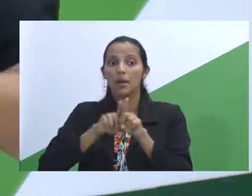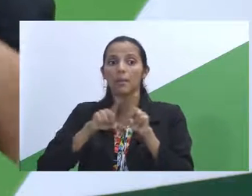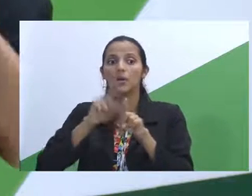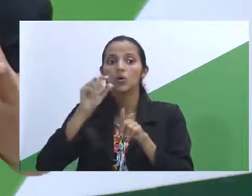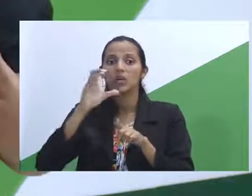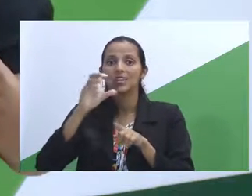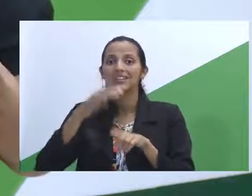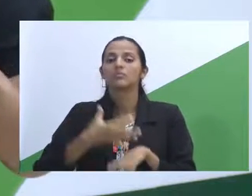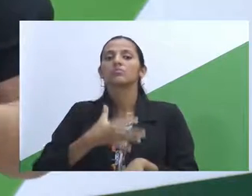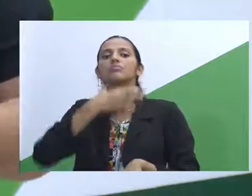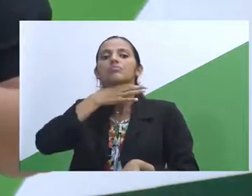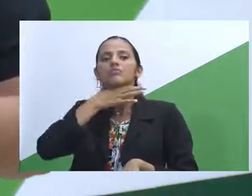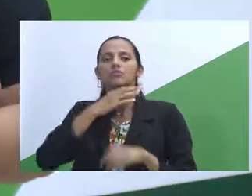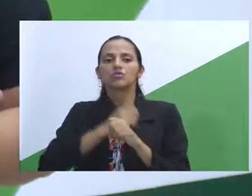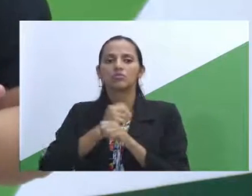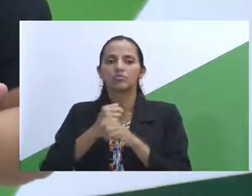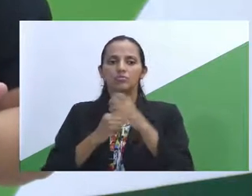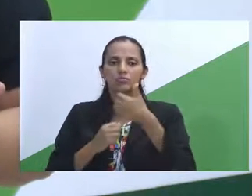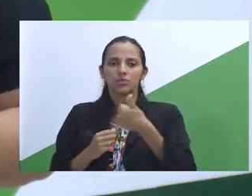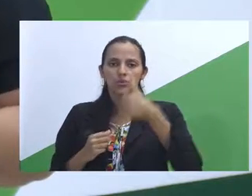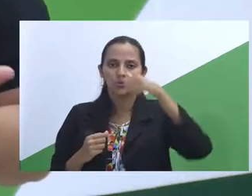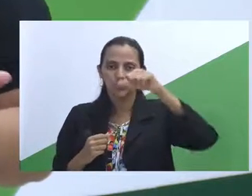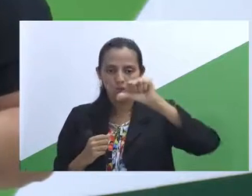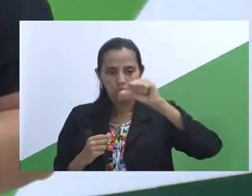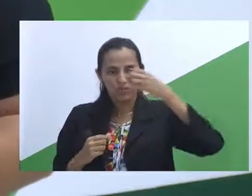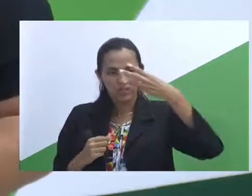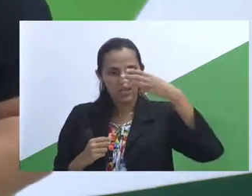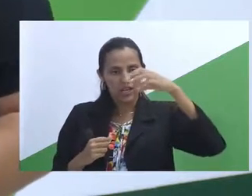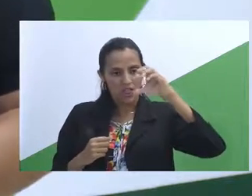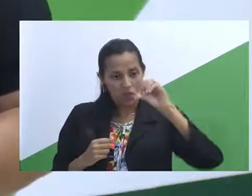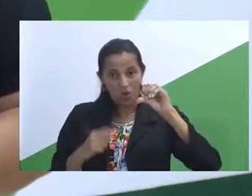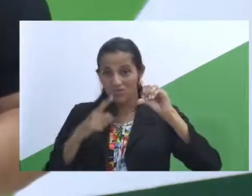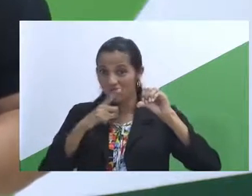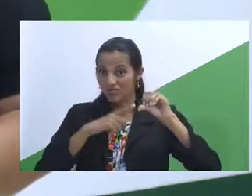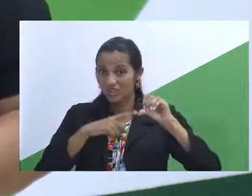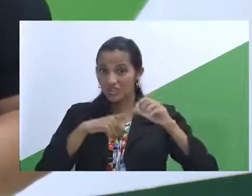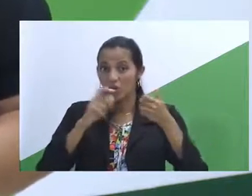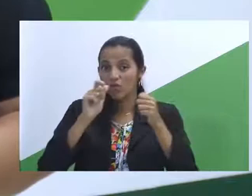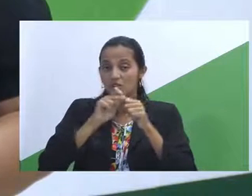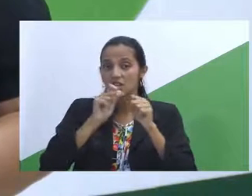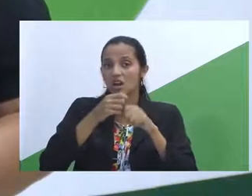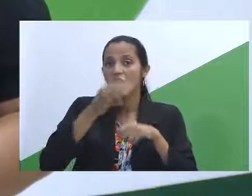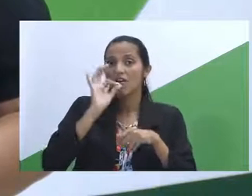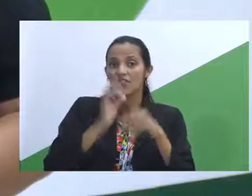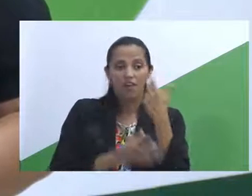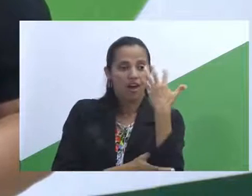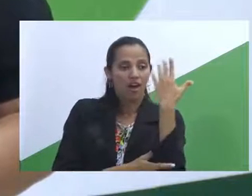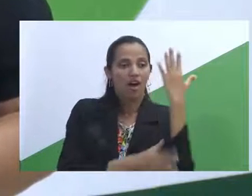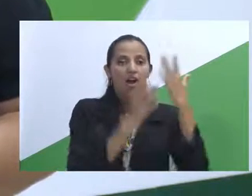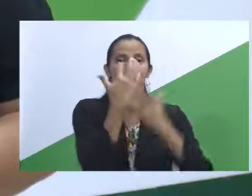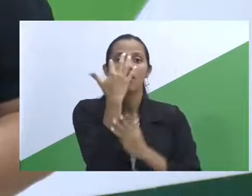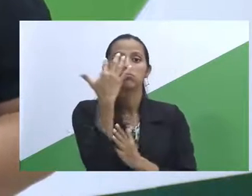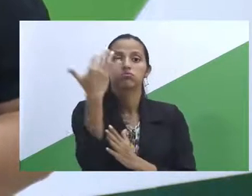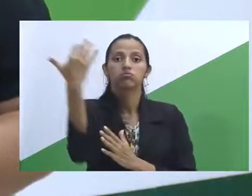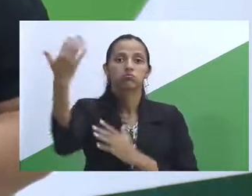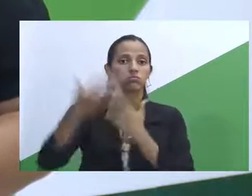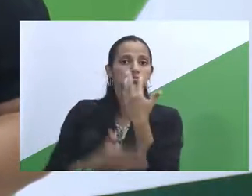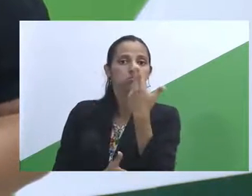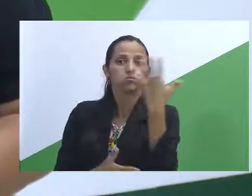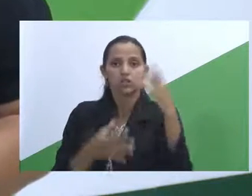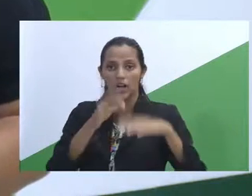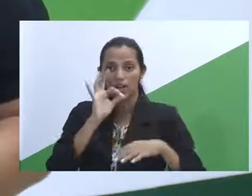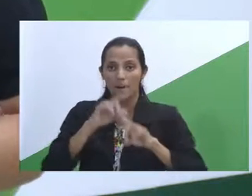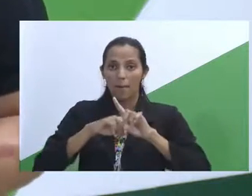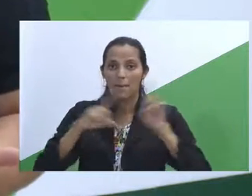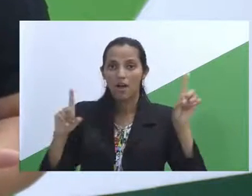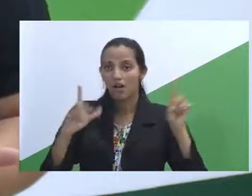uma grande produção e cadeia, né? Quem é que vai comprar? Então, essa parte das queimas de café, elas já existiam há bastante